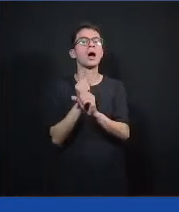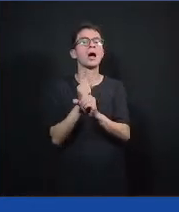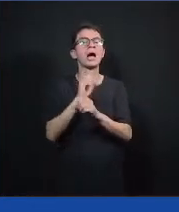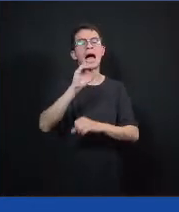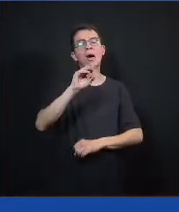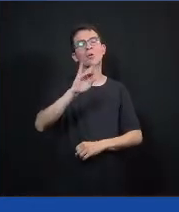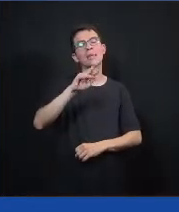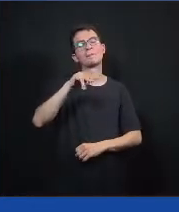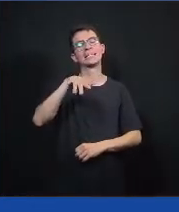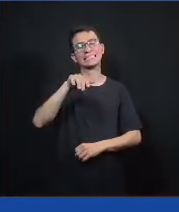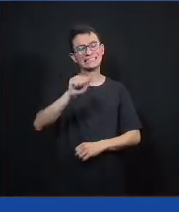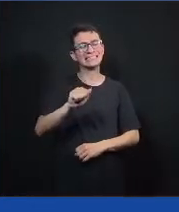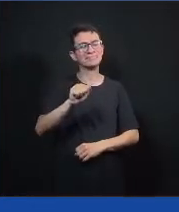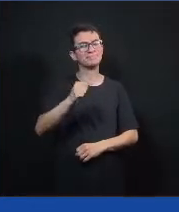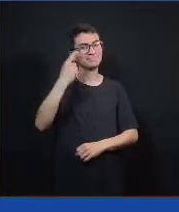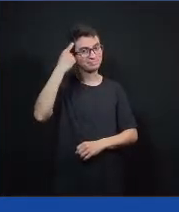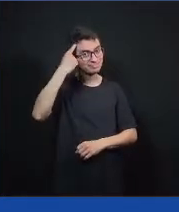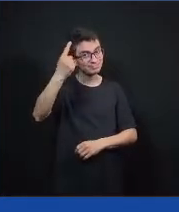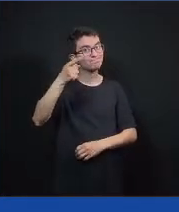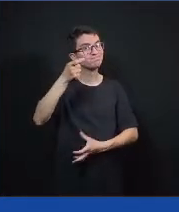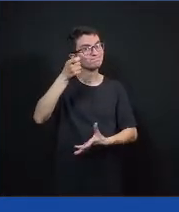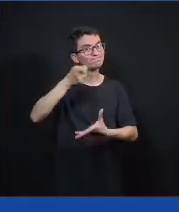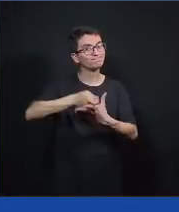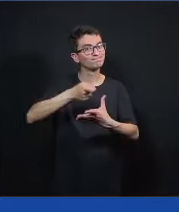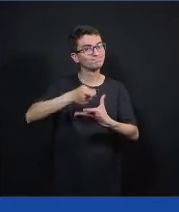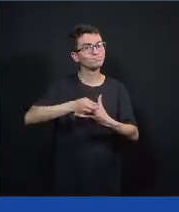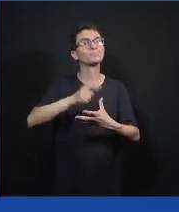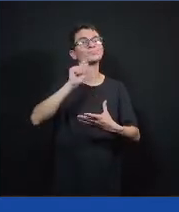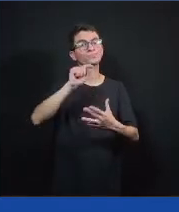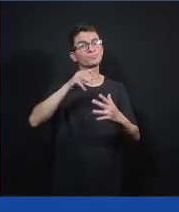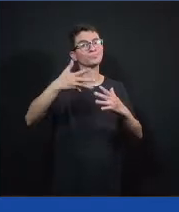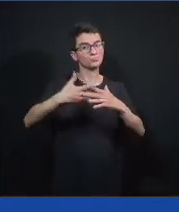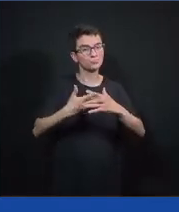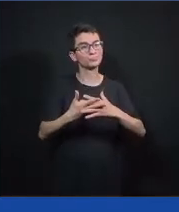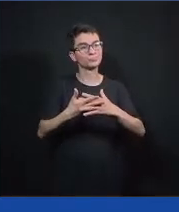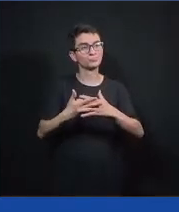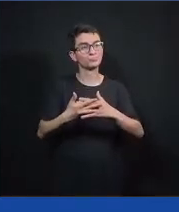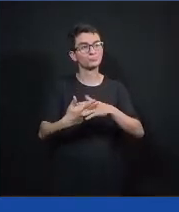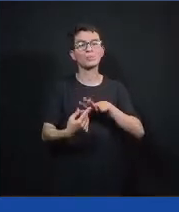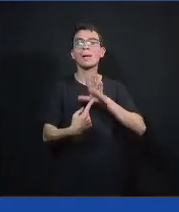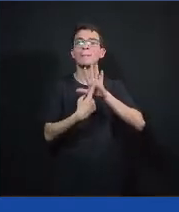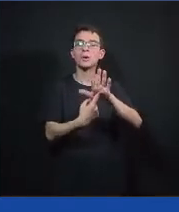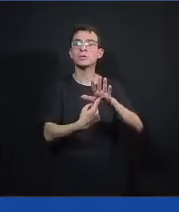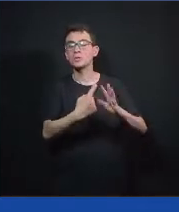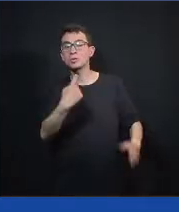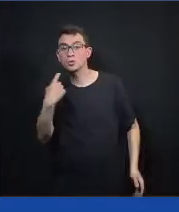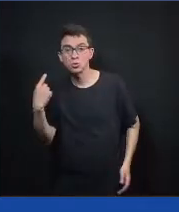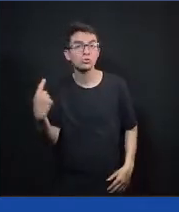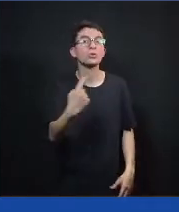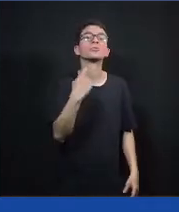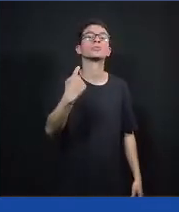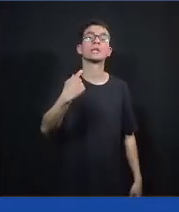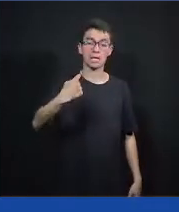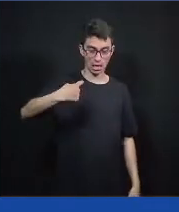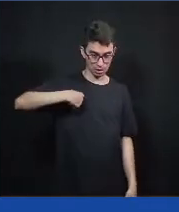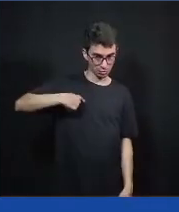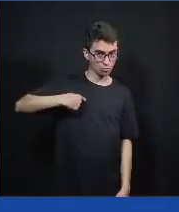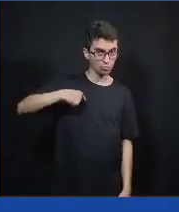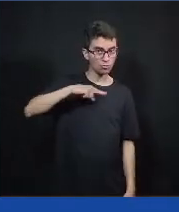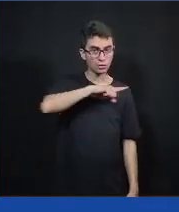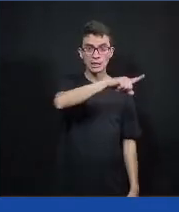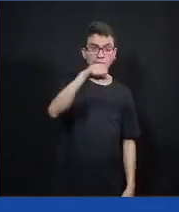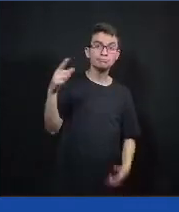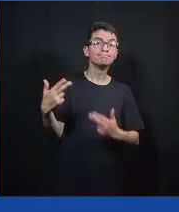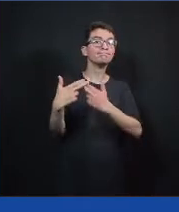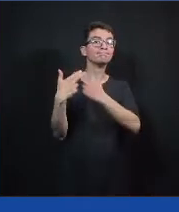cidadão. E aqui eu estou conclamando vocês, estamos falando de cidadania e eu estou colocando para vocês que é nosso papel cobrar com base na informação que